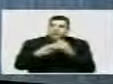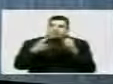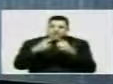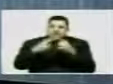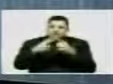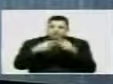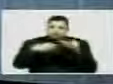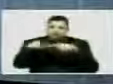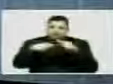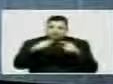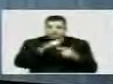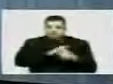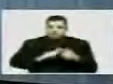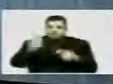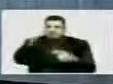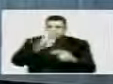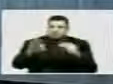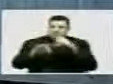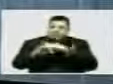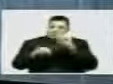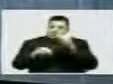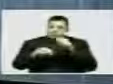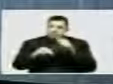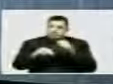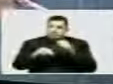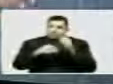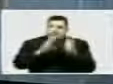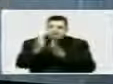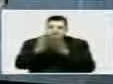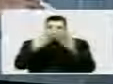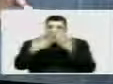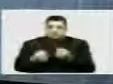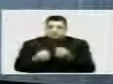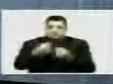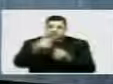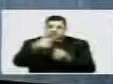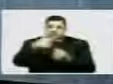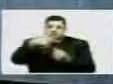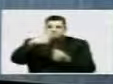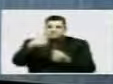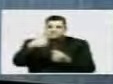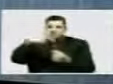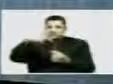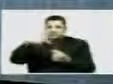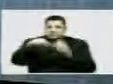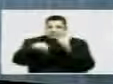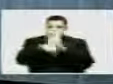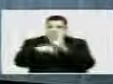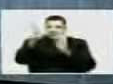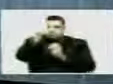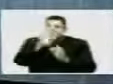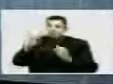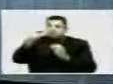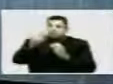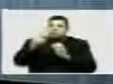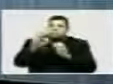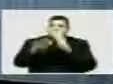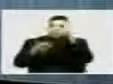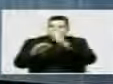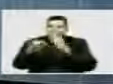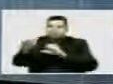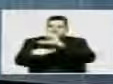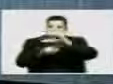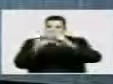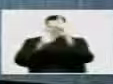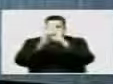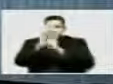segunda compensação que o governo federal exige é o aceite dos 27 estados da federação na mudança das regras